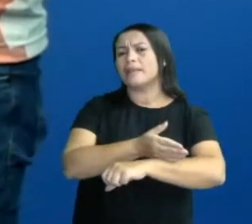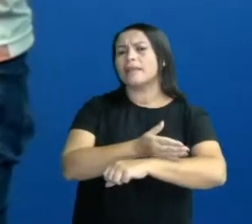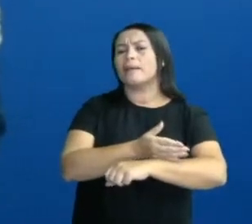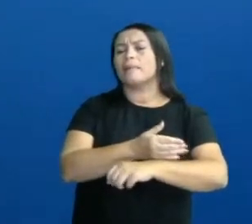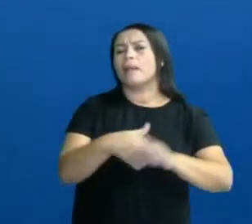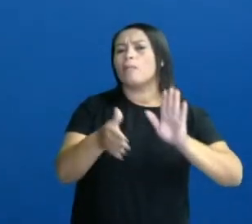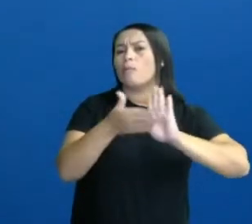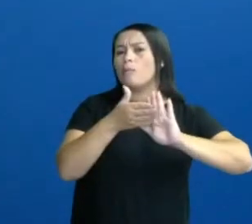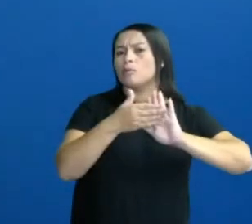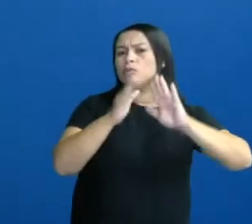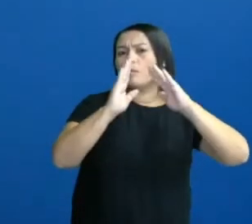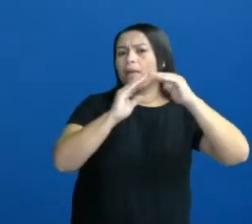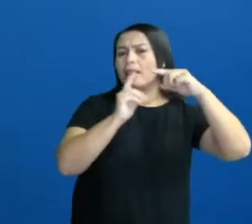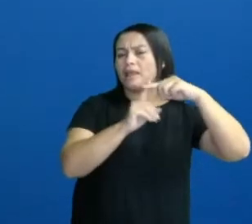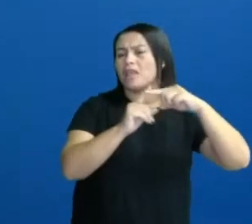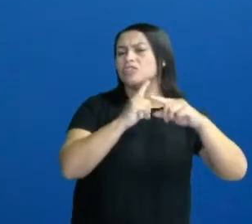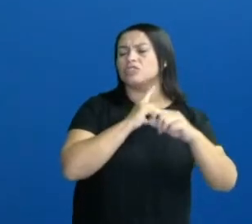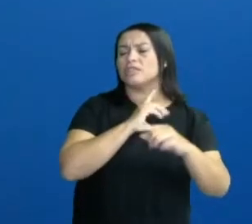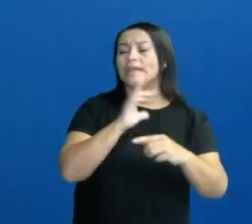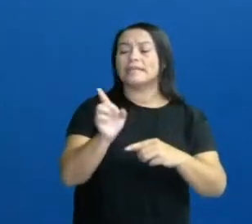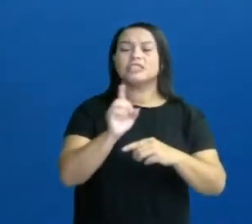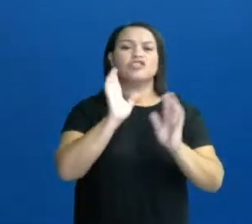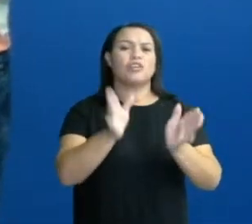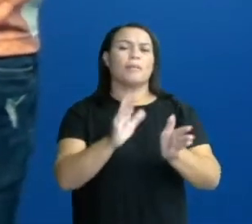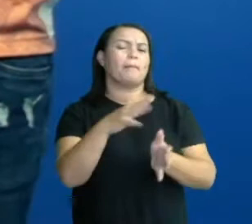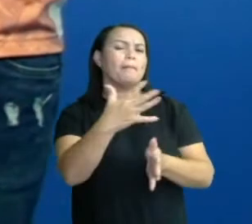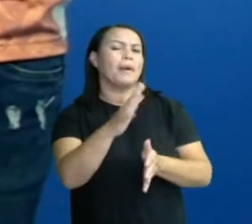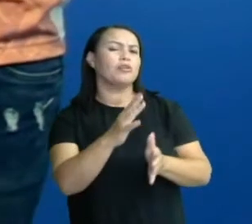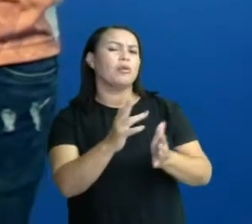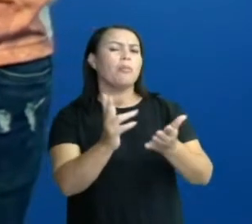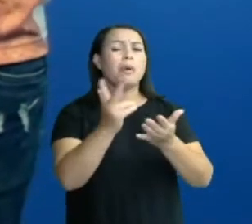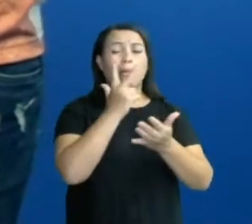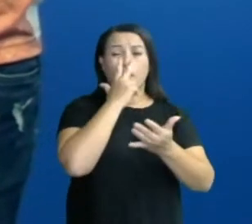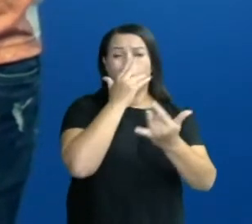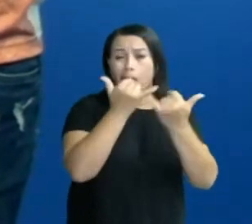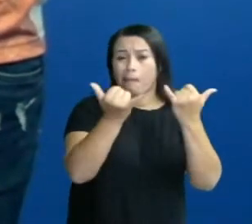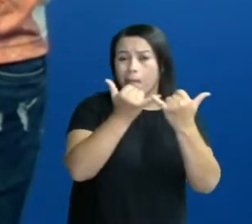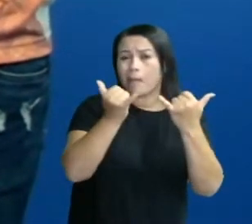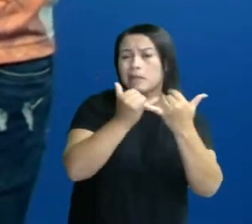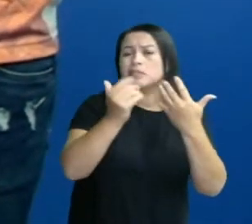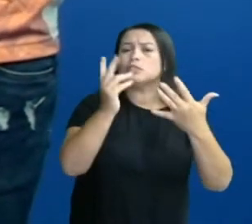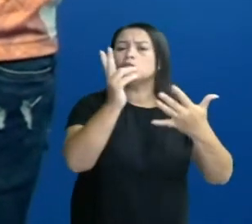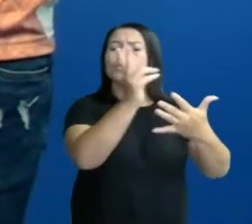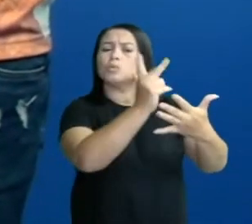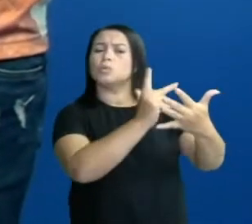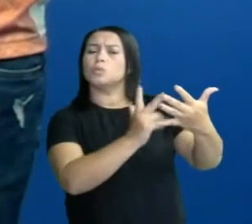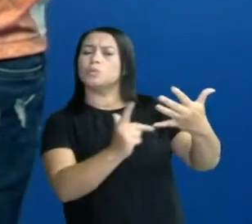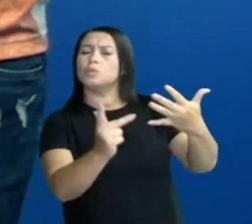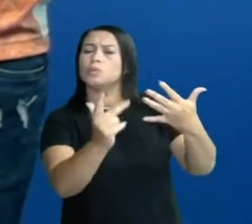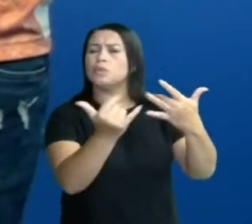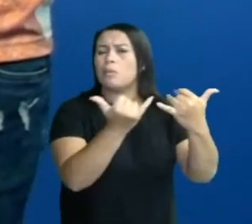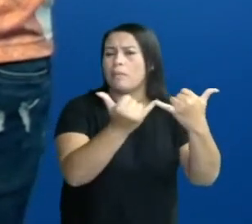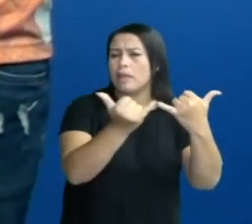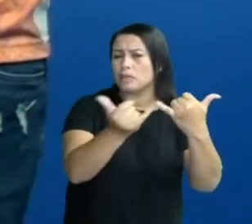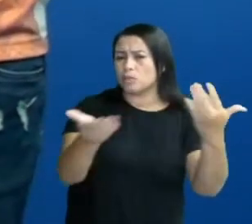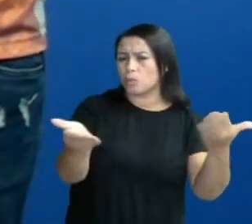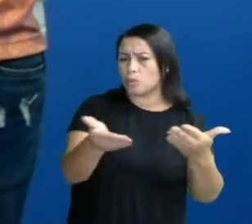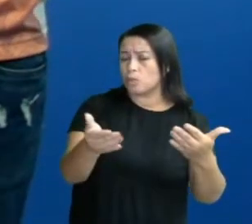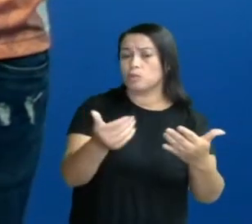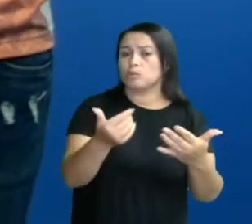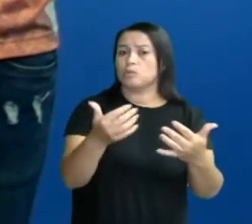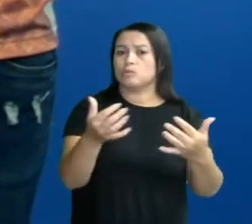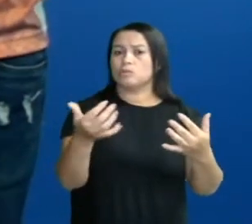Igreja, esse mapa ele já tem mais ou menos os contornos similares ao que a gente conhece hoje, tá? Logicamente, não tem como ter a